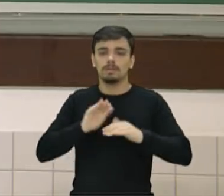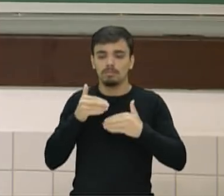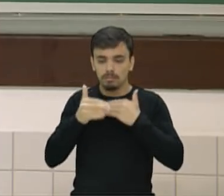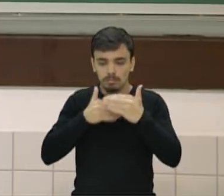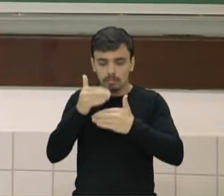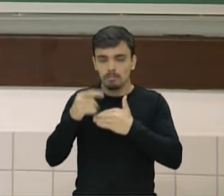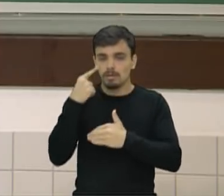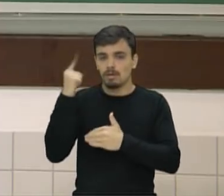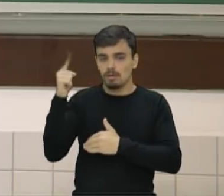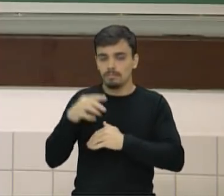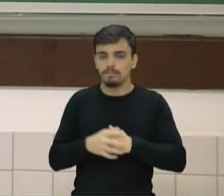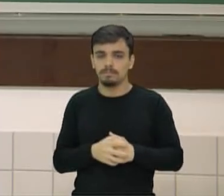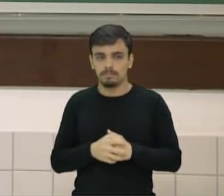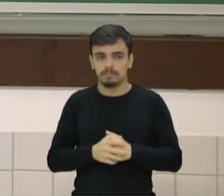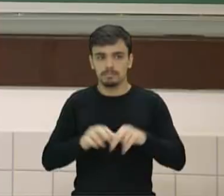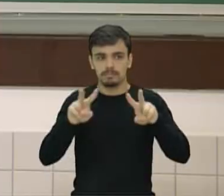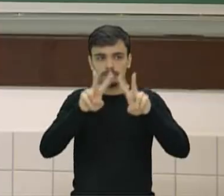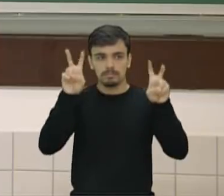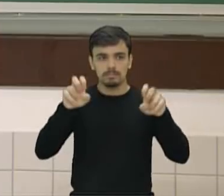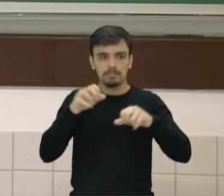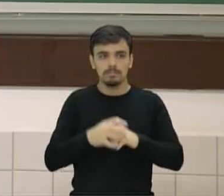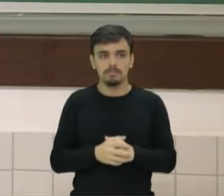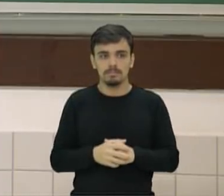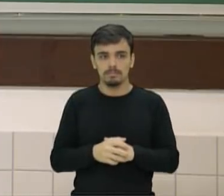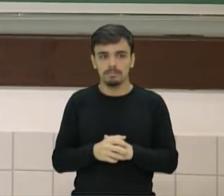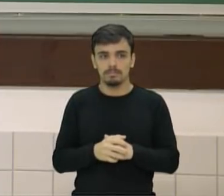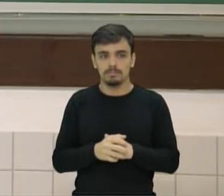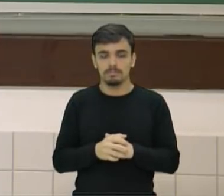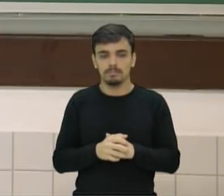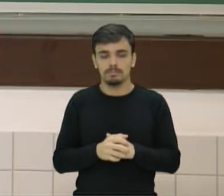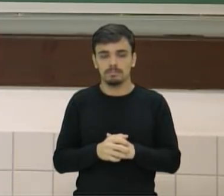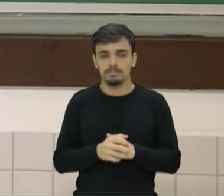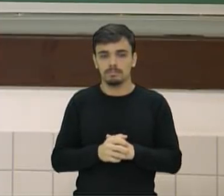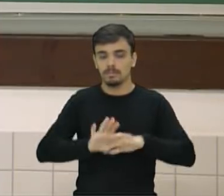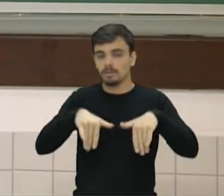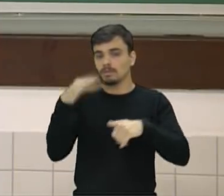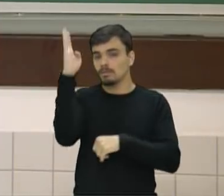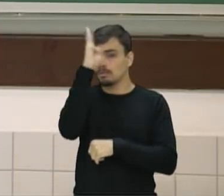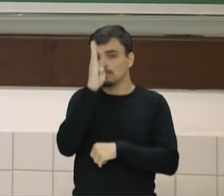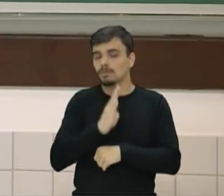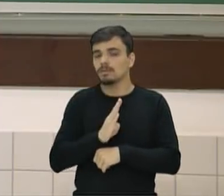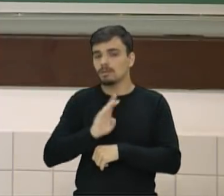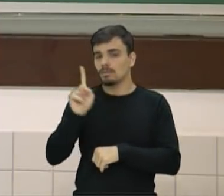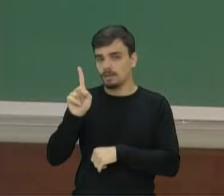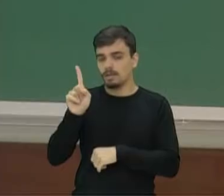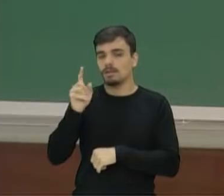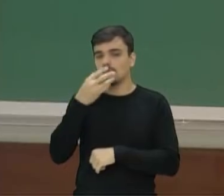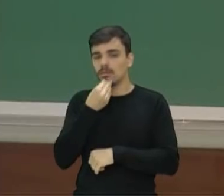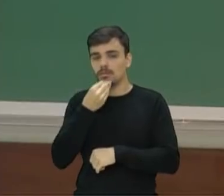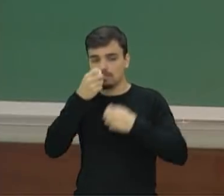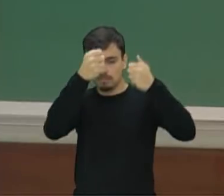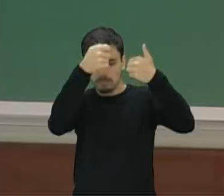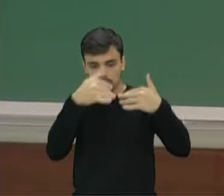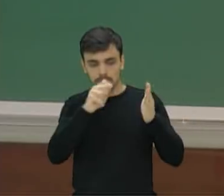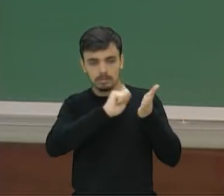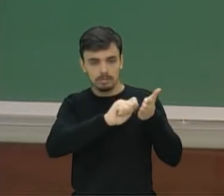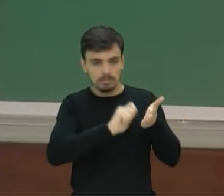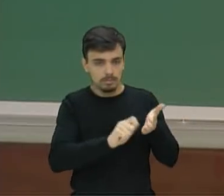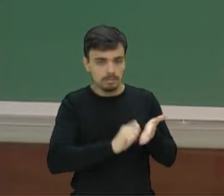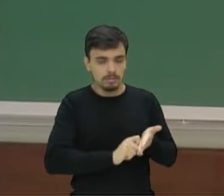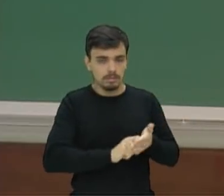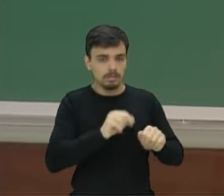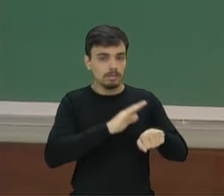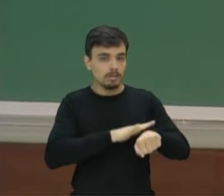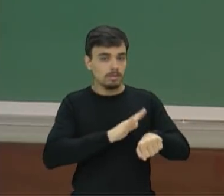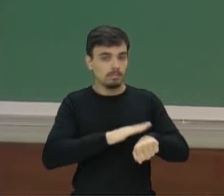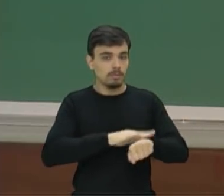para a gente entender um pouco mais de sociologia. Então, o Brasil, o Machado estava escrevendo na época que a República